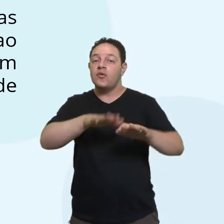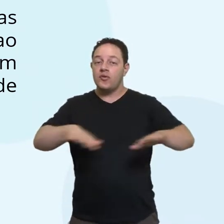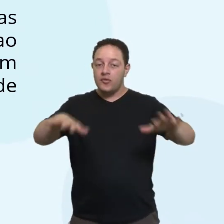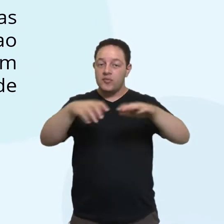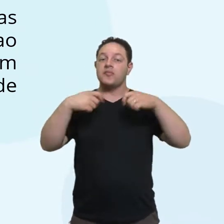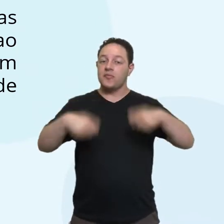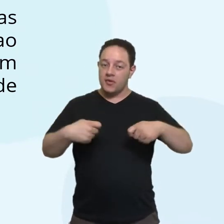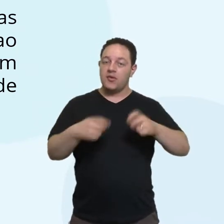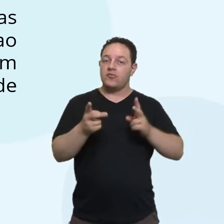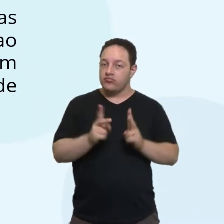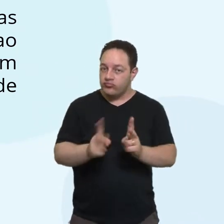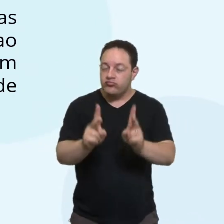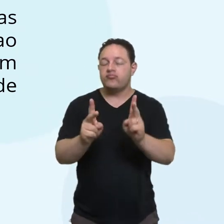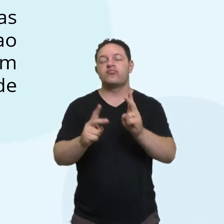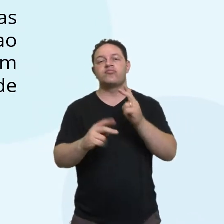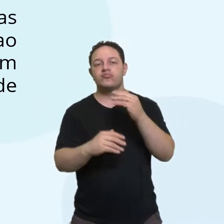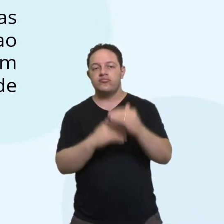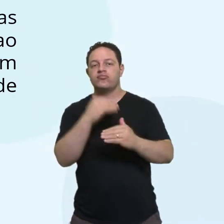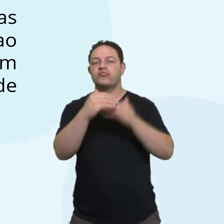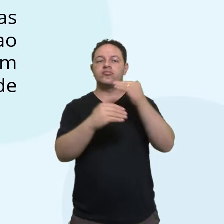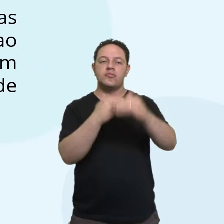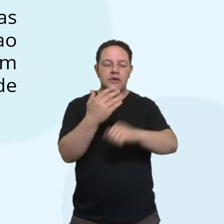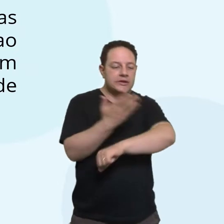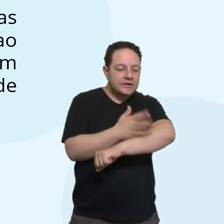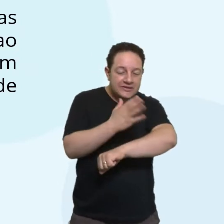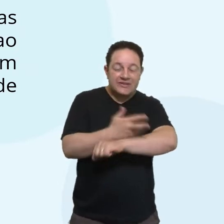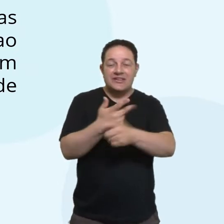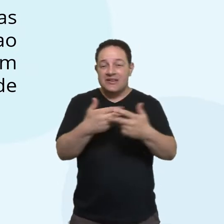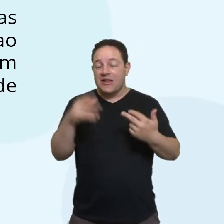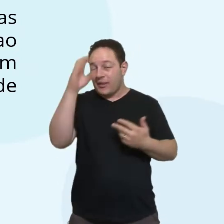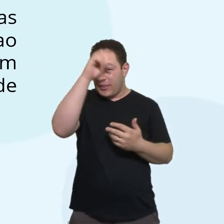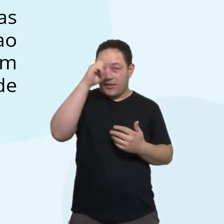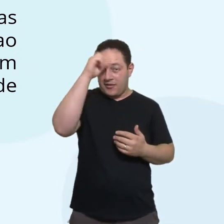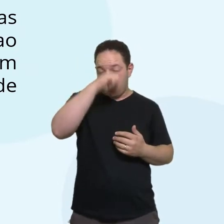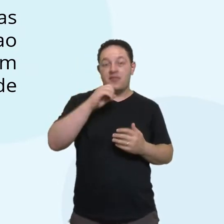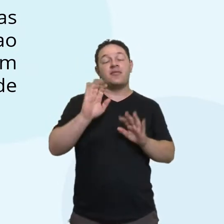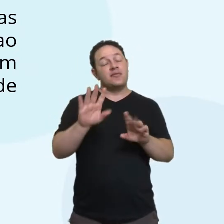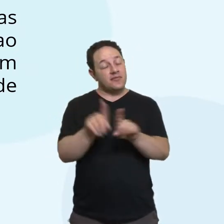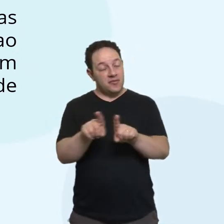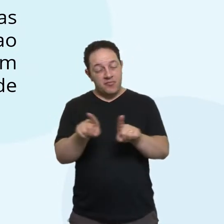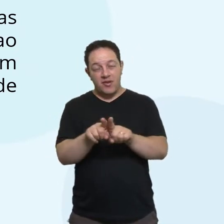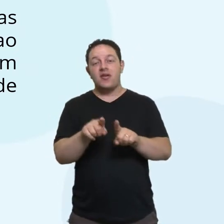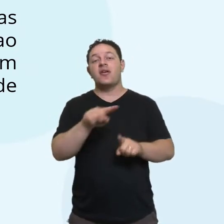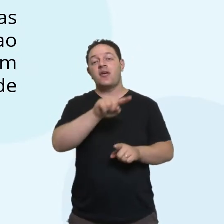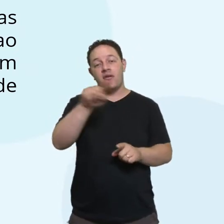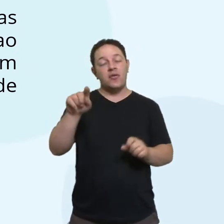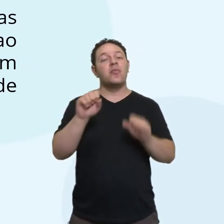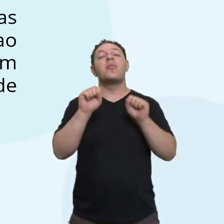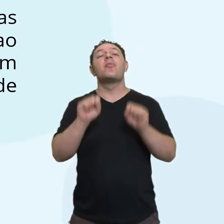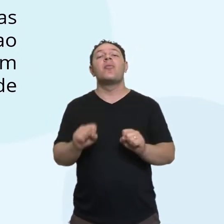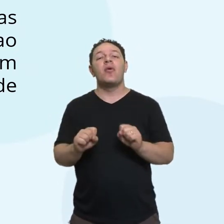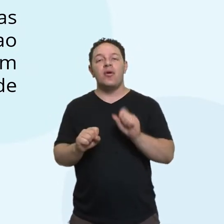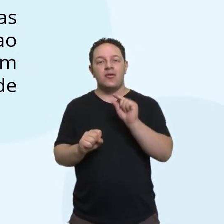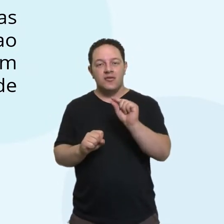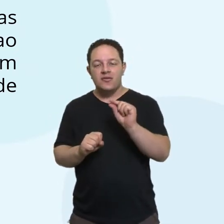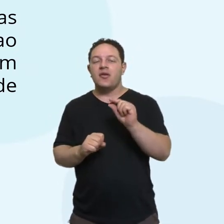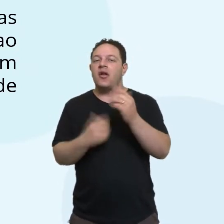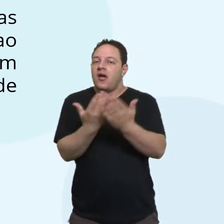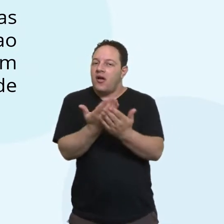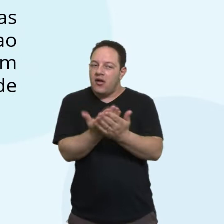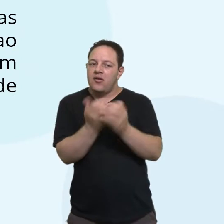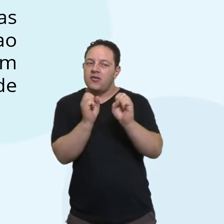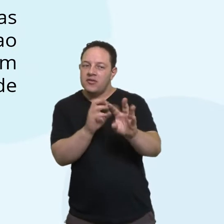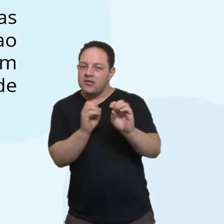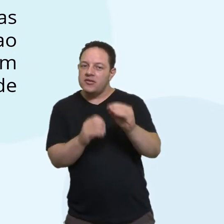também aí desenvolvendo atividades relacionadas à recuperação e por isso também pode ser aproveitado a e as aulas